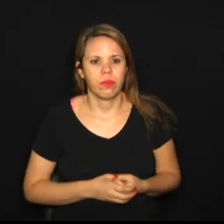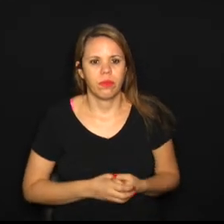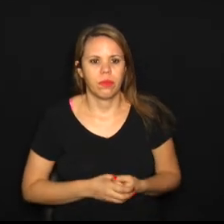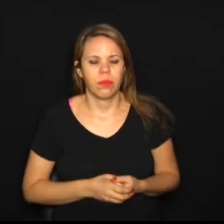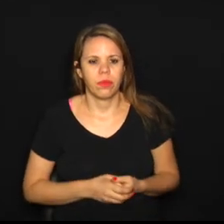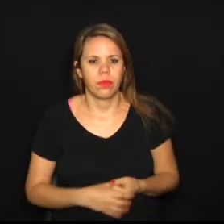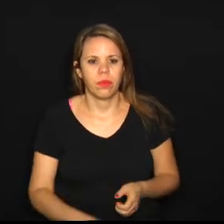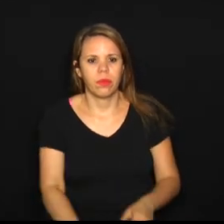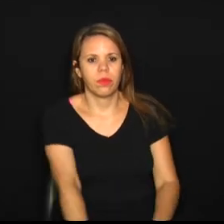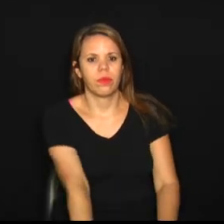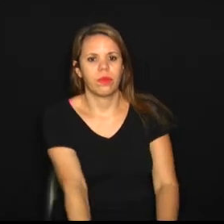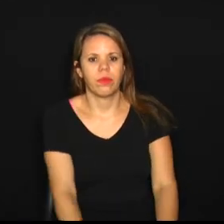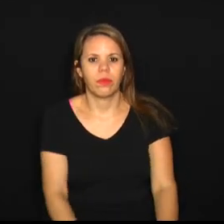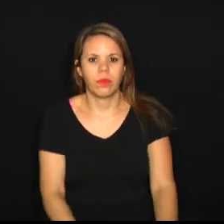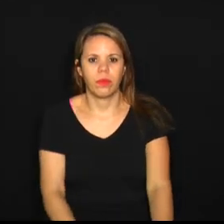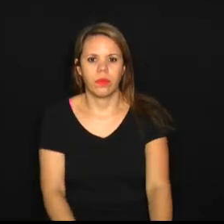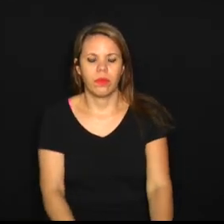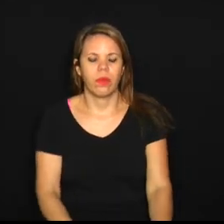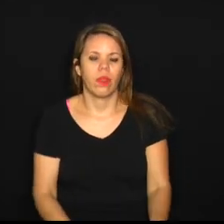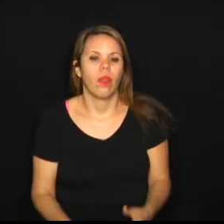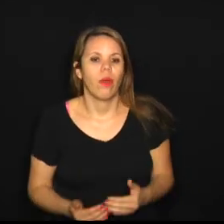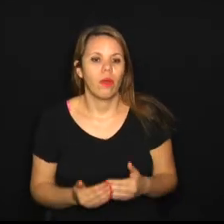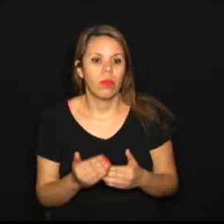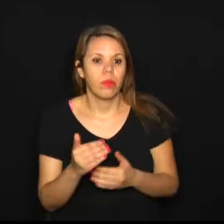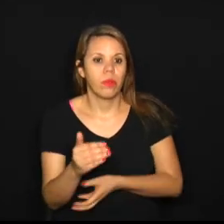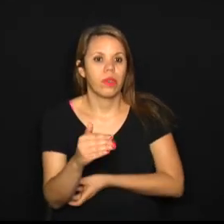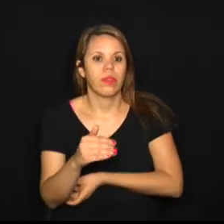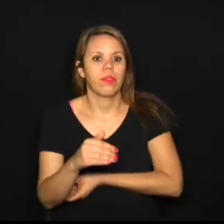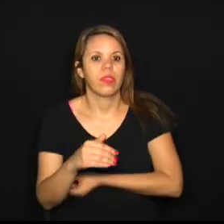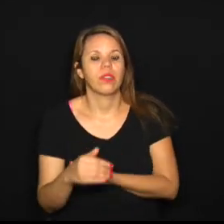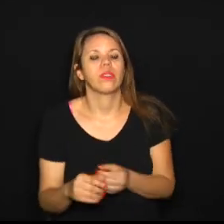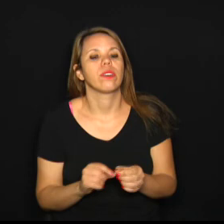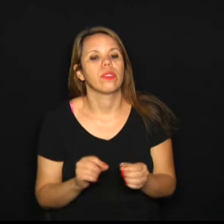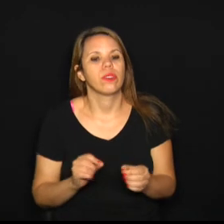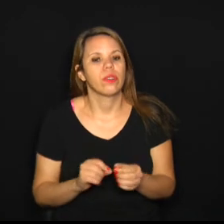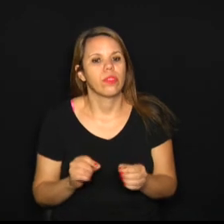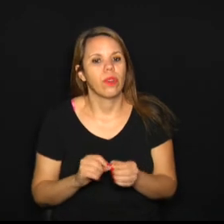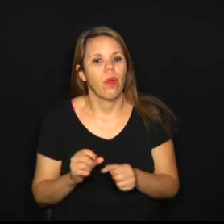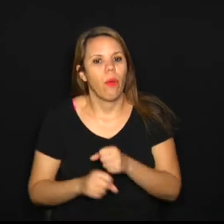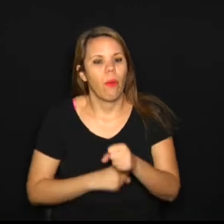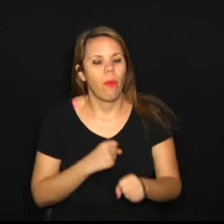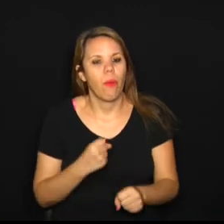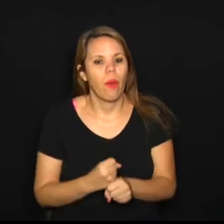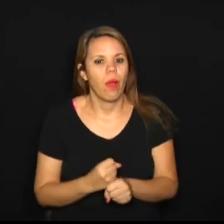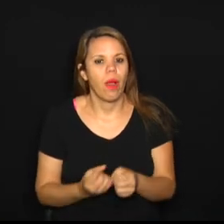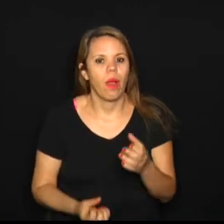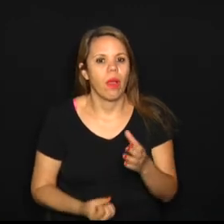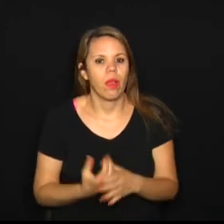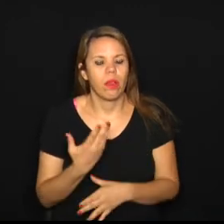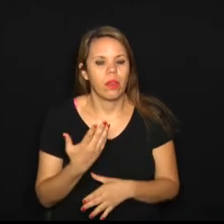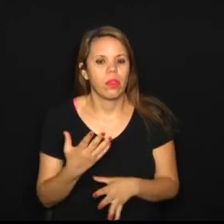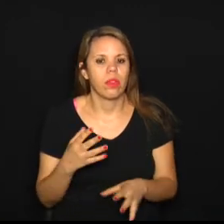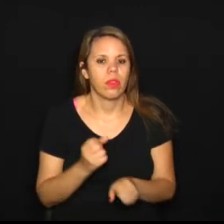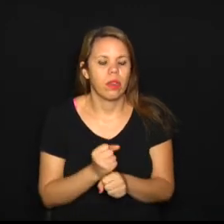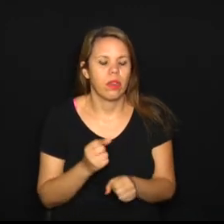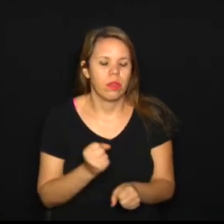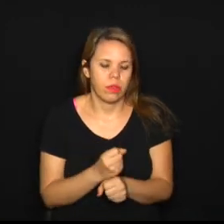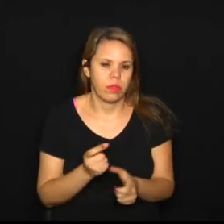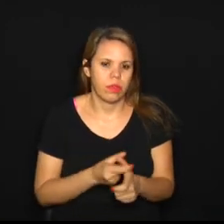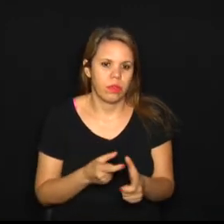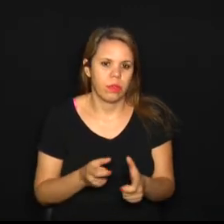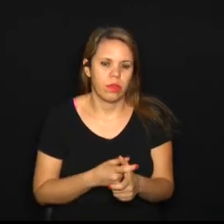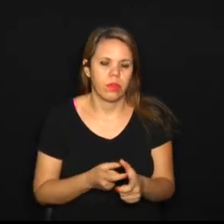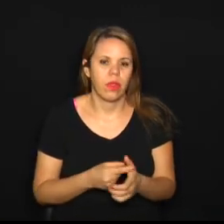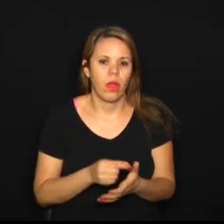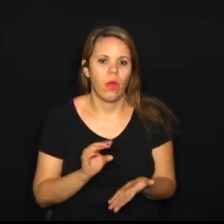Aqui a gente faz um comparativo do orçamento previsto com aquelas modificações que ocorrem por meio de suplementações orçamentárias. Então, o